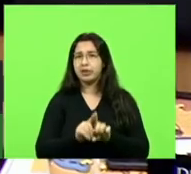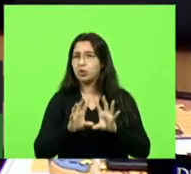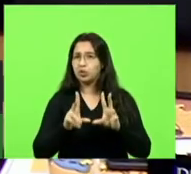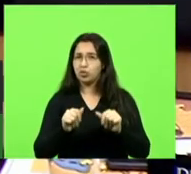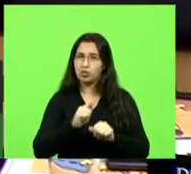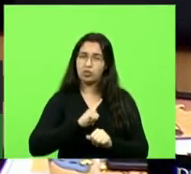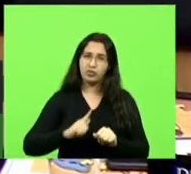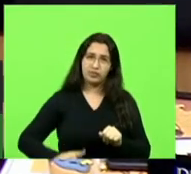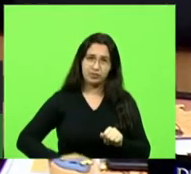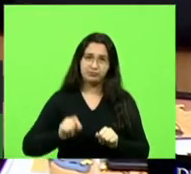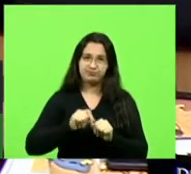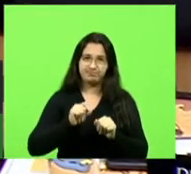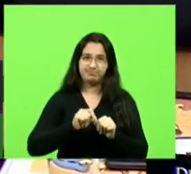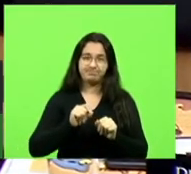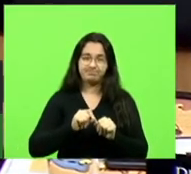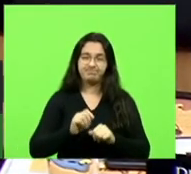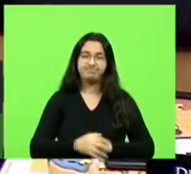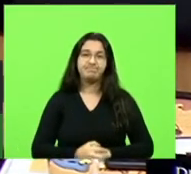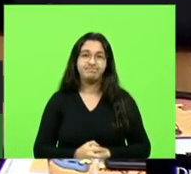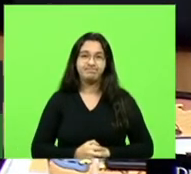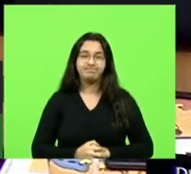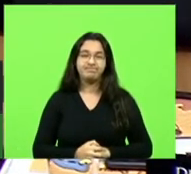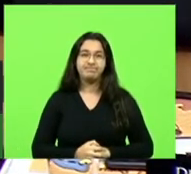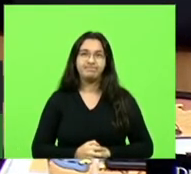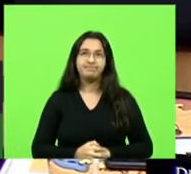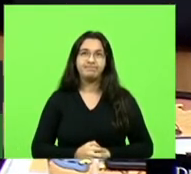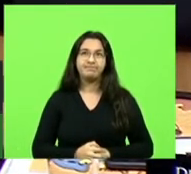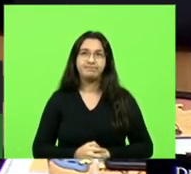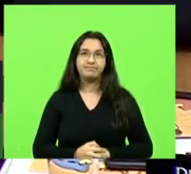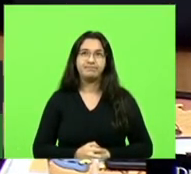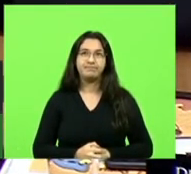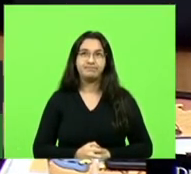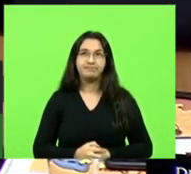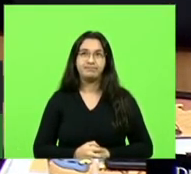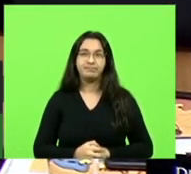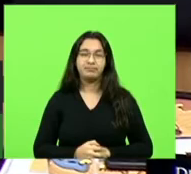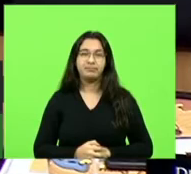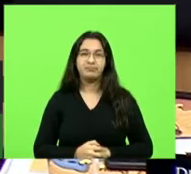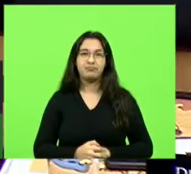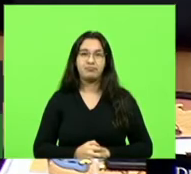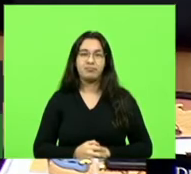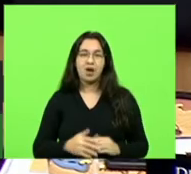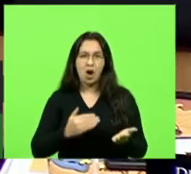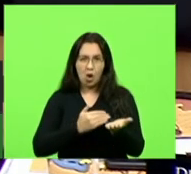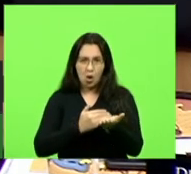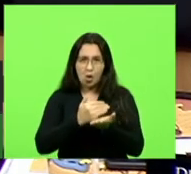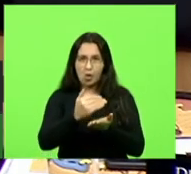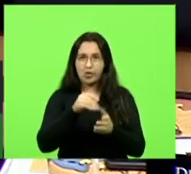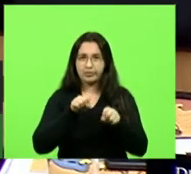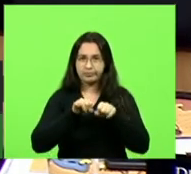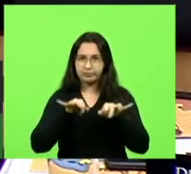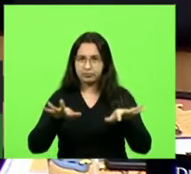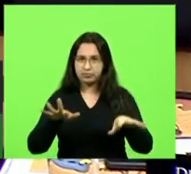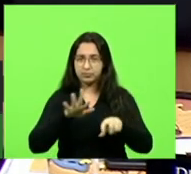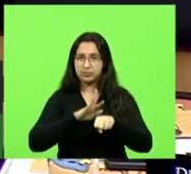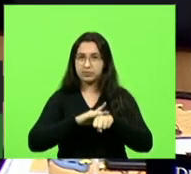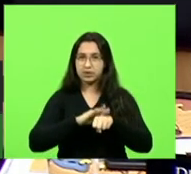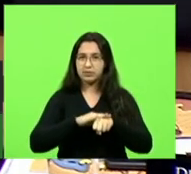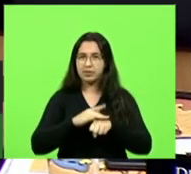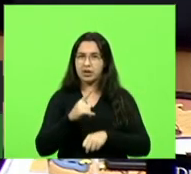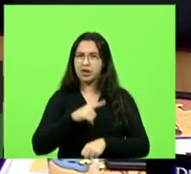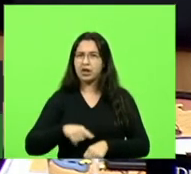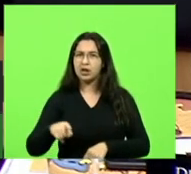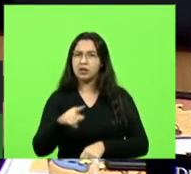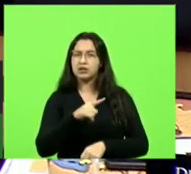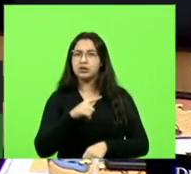projeto de lei. Porque, desde que iniciou a pandemia, nós avaliamos aqui